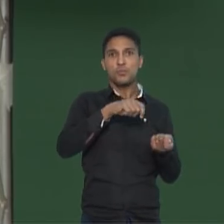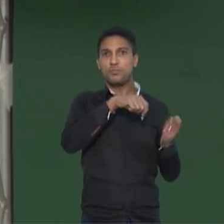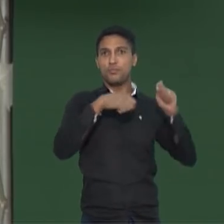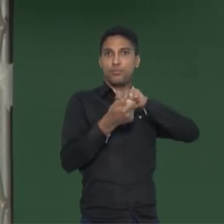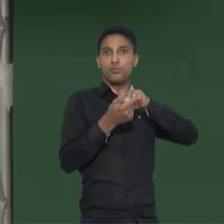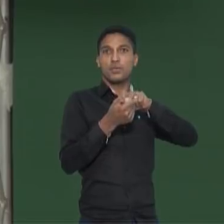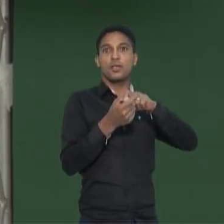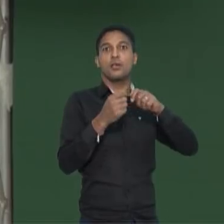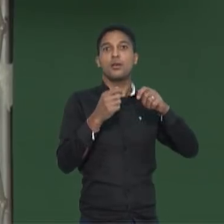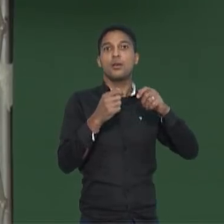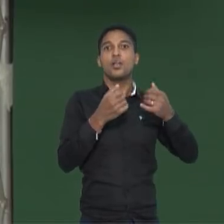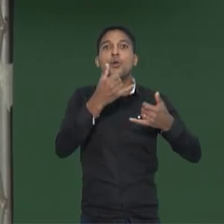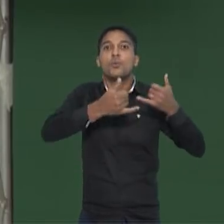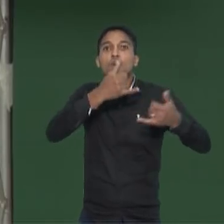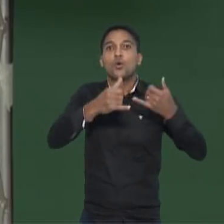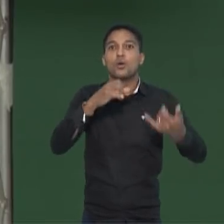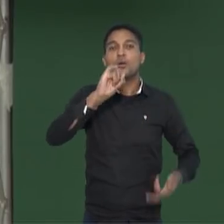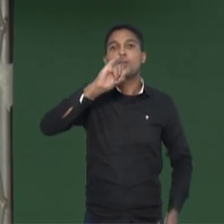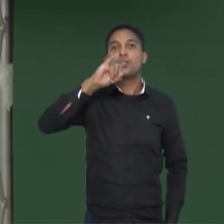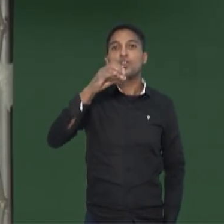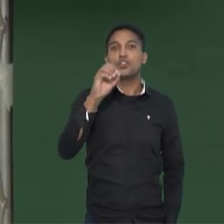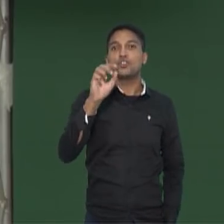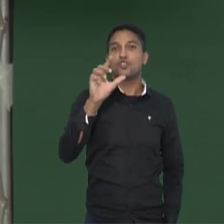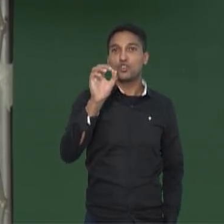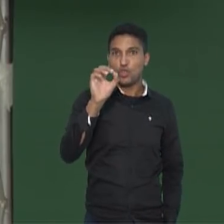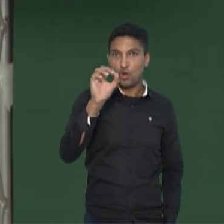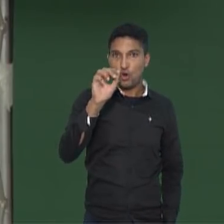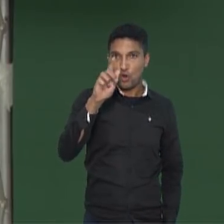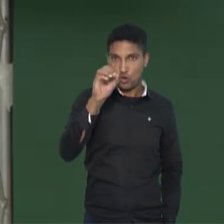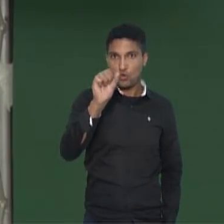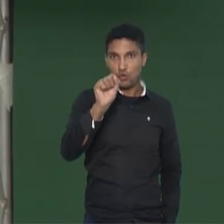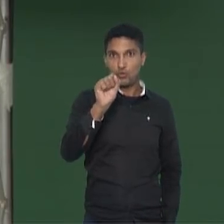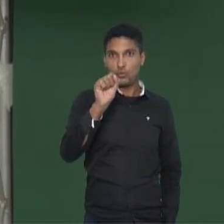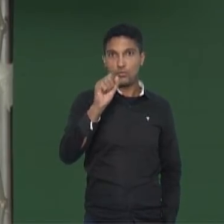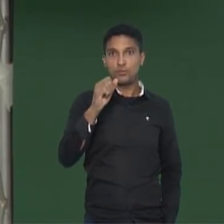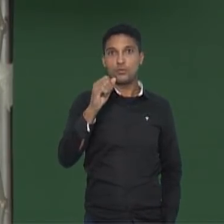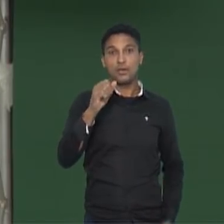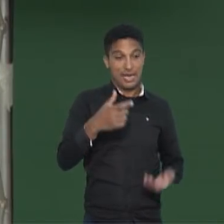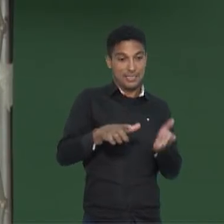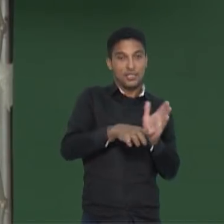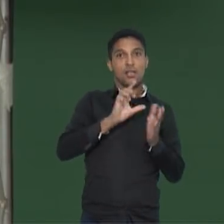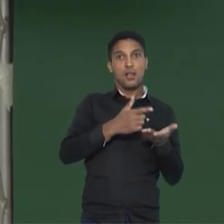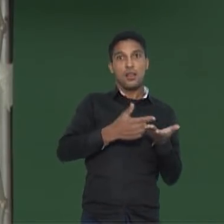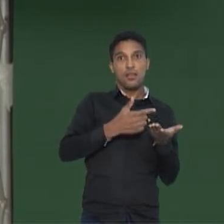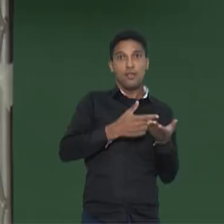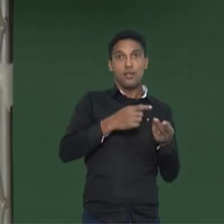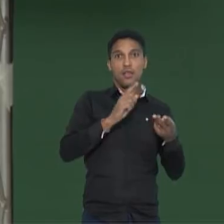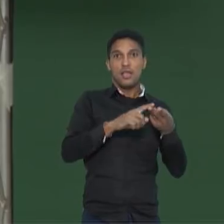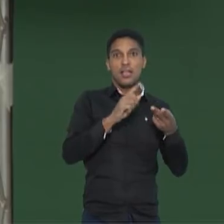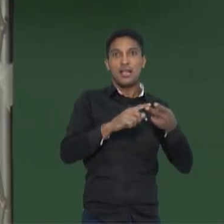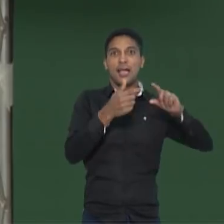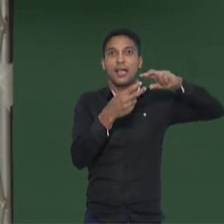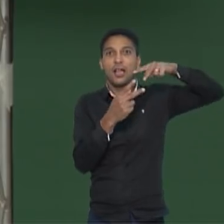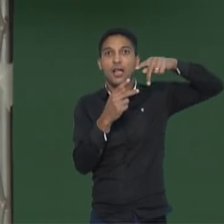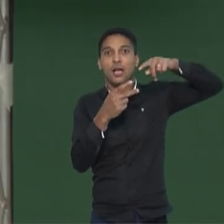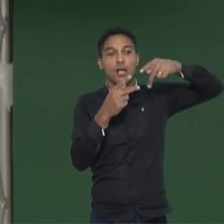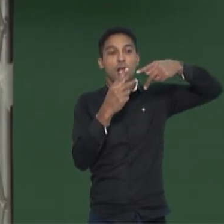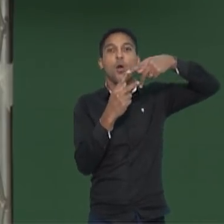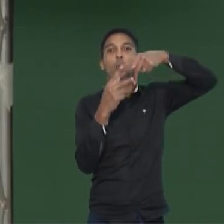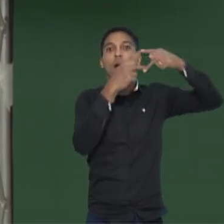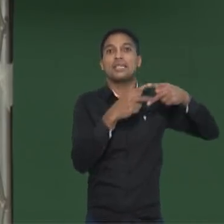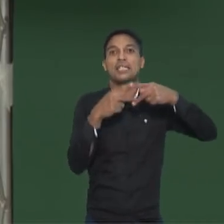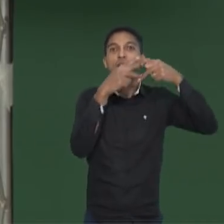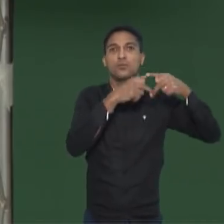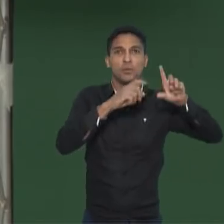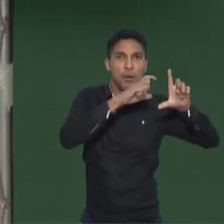produtos relacionados. Então, quando as pessoas foram ver Matrix e se interessaram por aquilo, elas já poderiam buscar mais informações